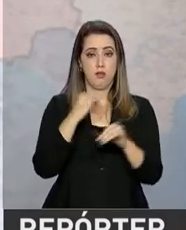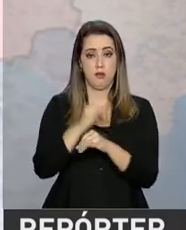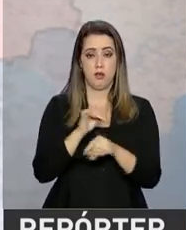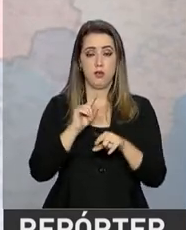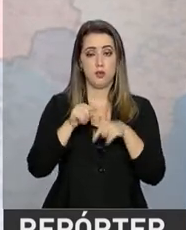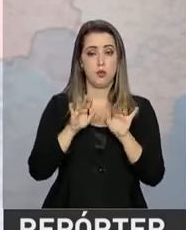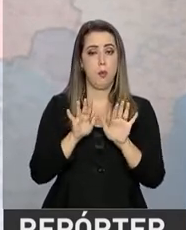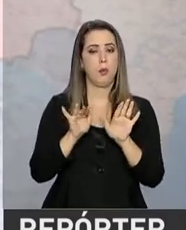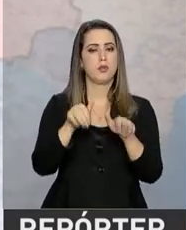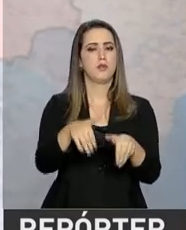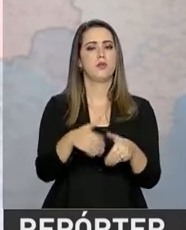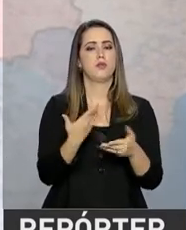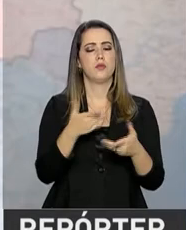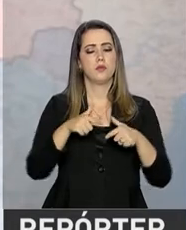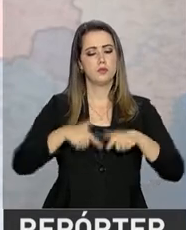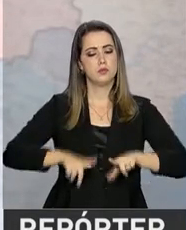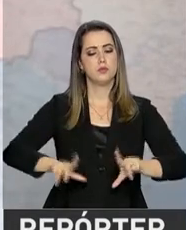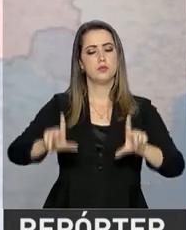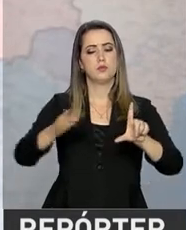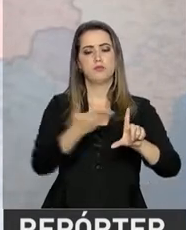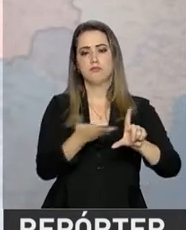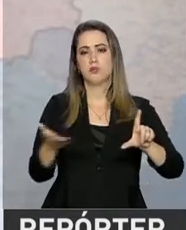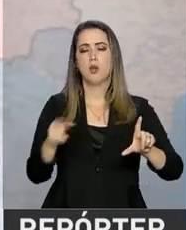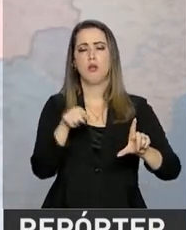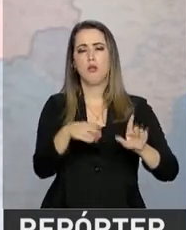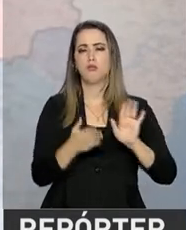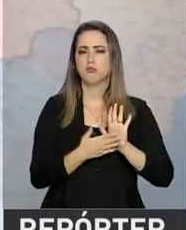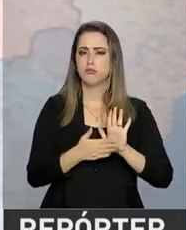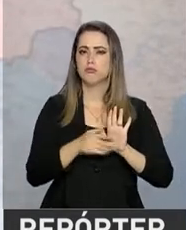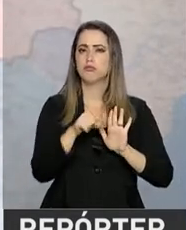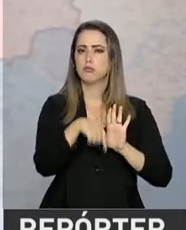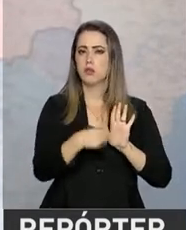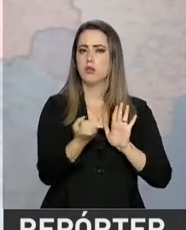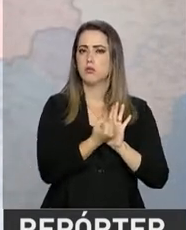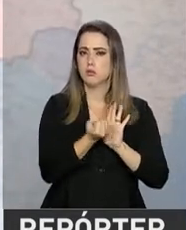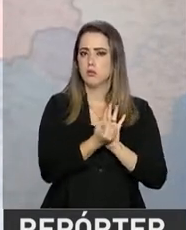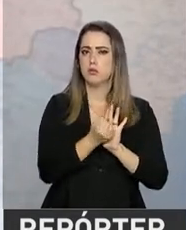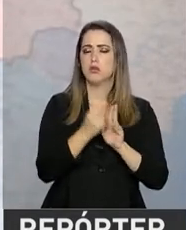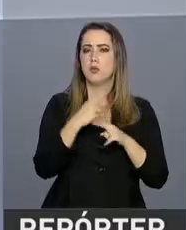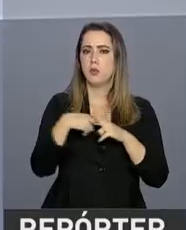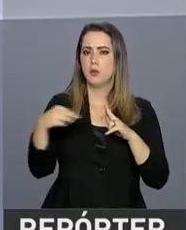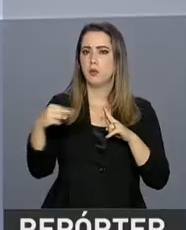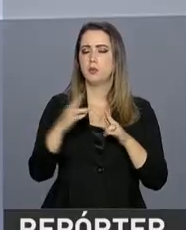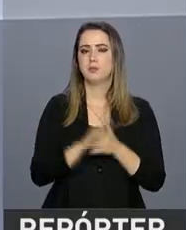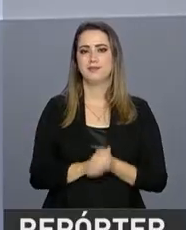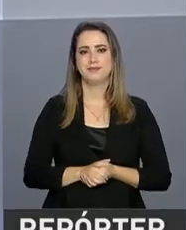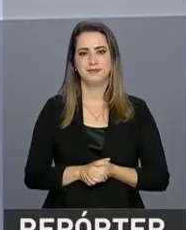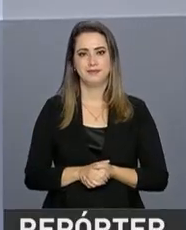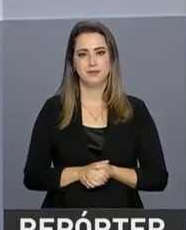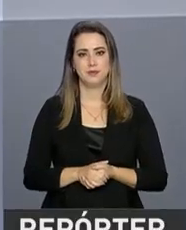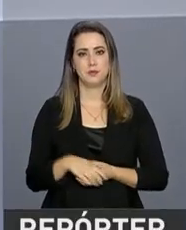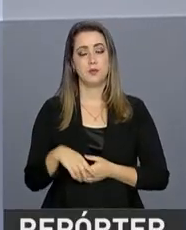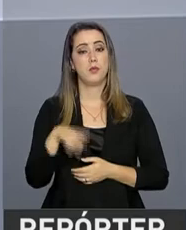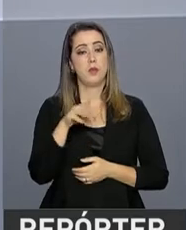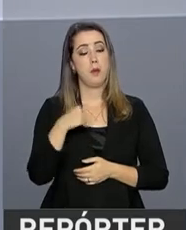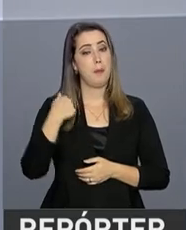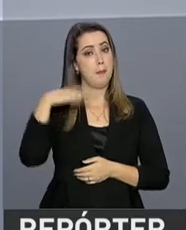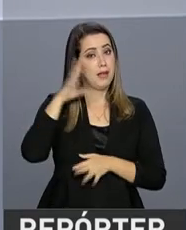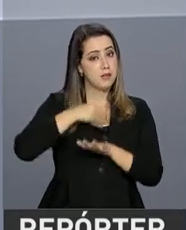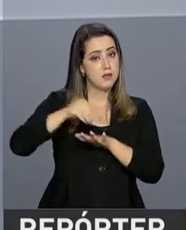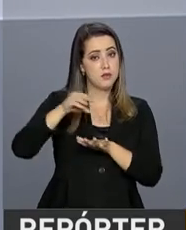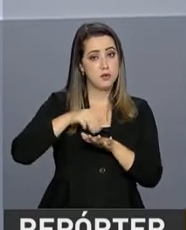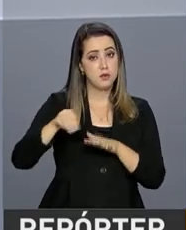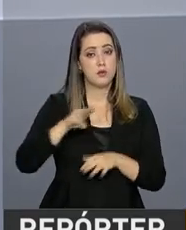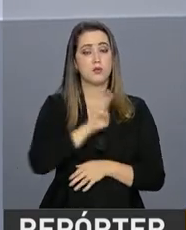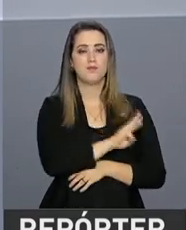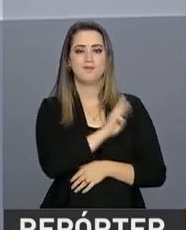após a conclusão do curso ele recebe um certificado chancelado aí pela UNB. Anota aí, para mais informações